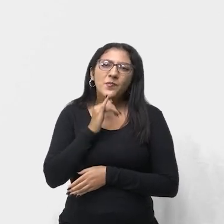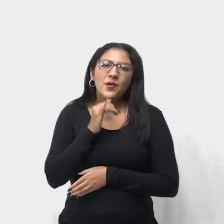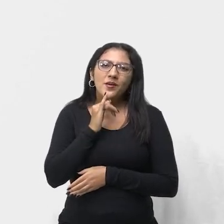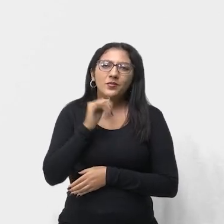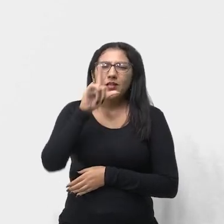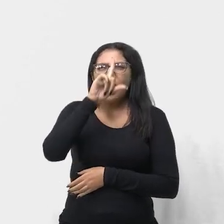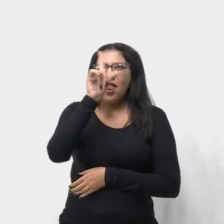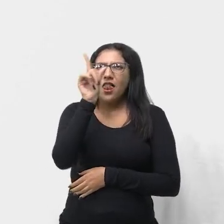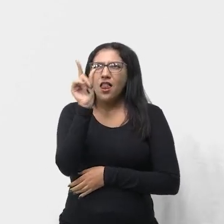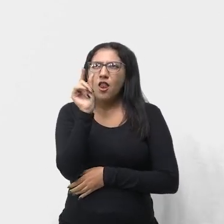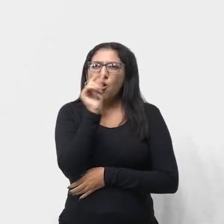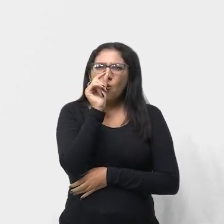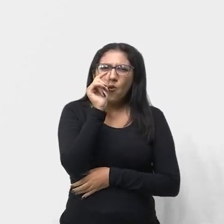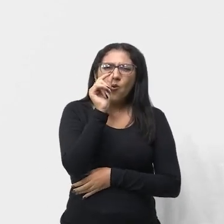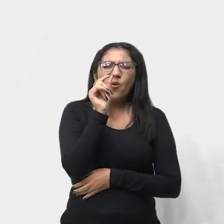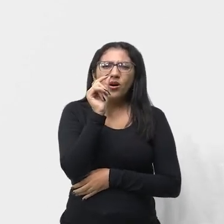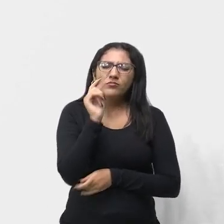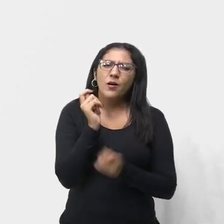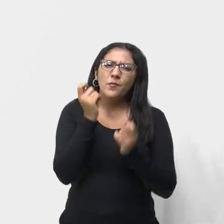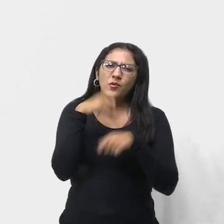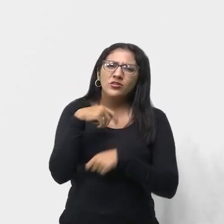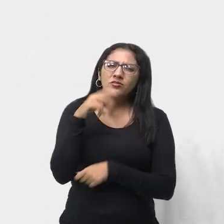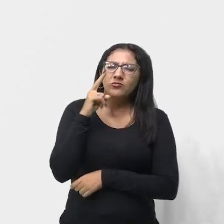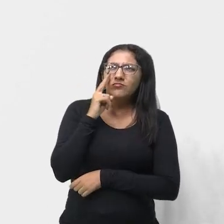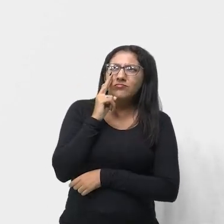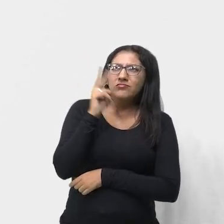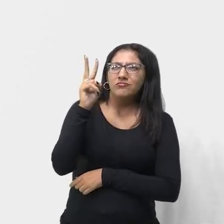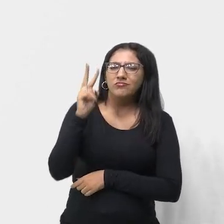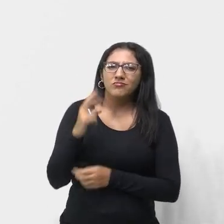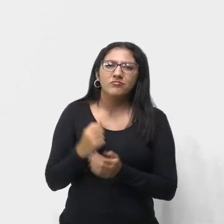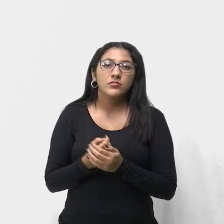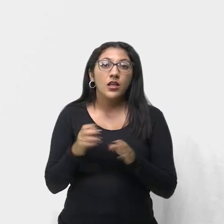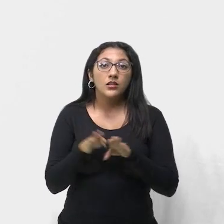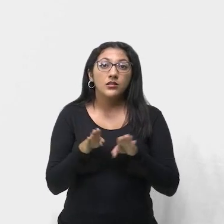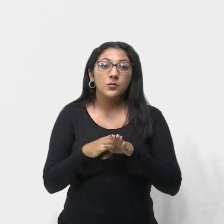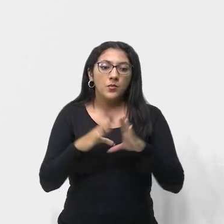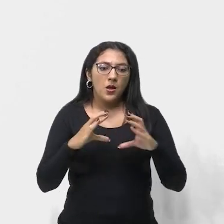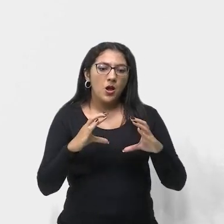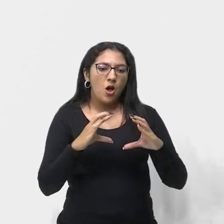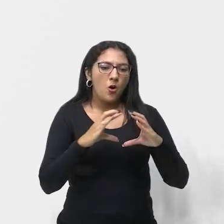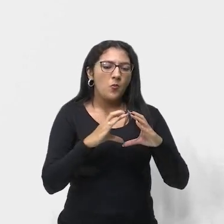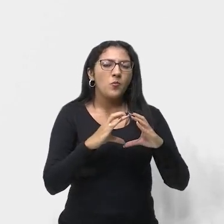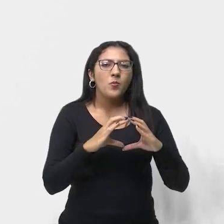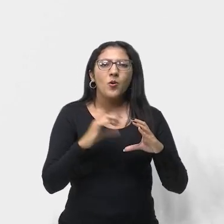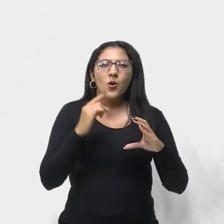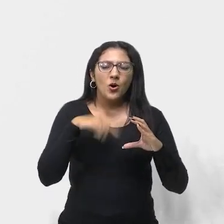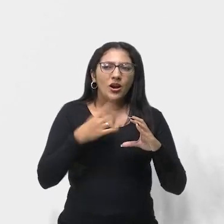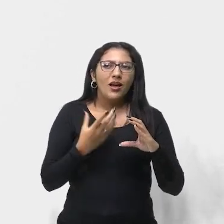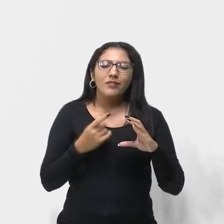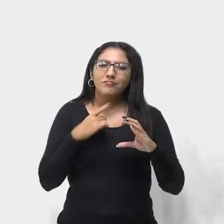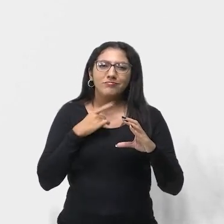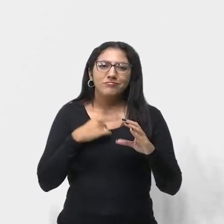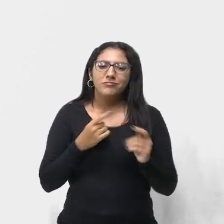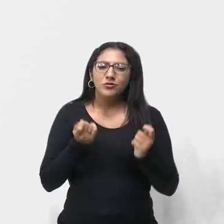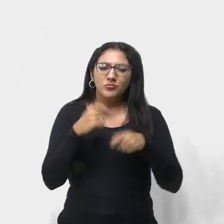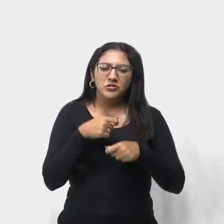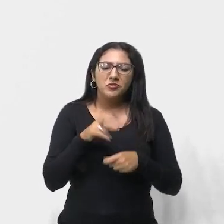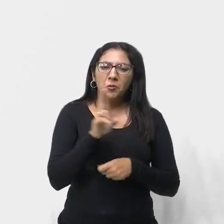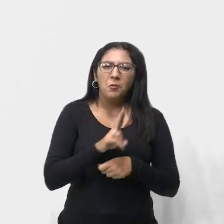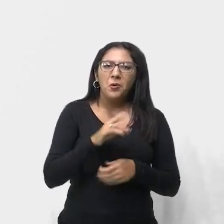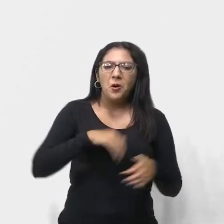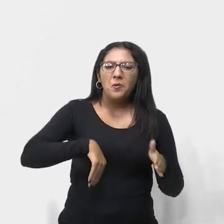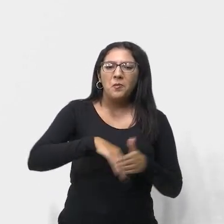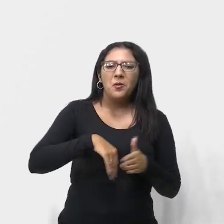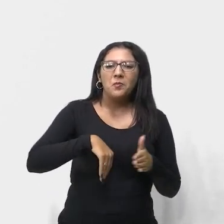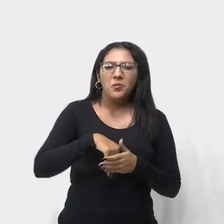né? A lua está no céu e as crianças podem apreciá-la. A bola é o brinquedo, vamos dizer assim, mais acessível possível.